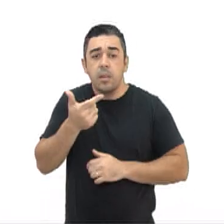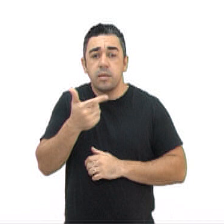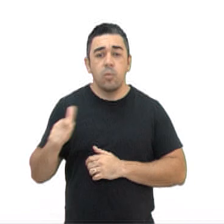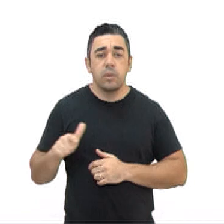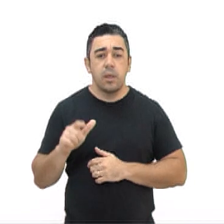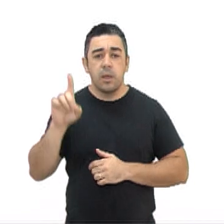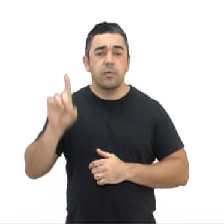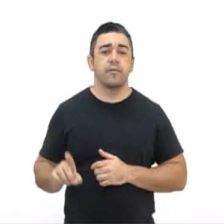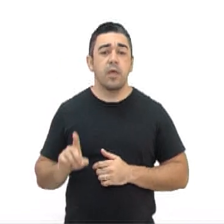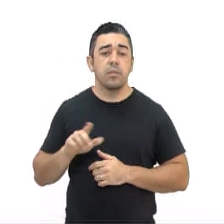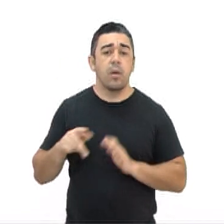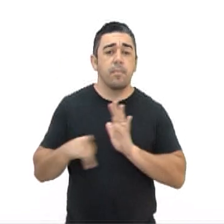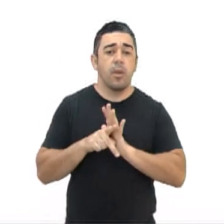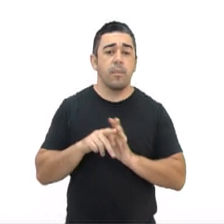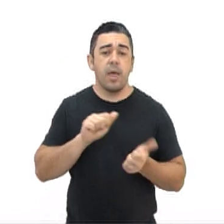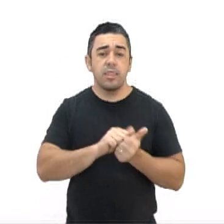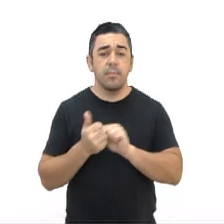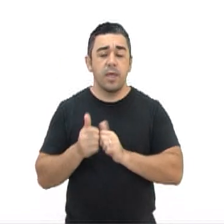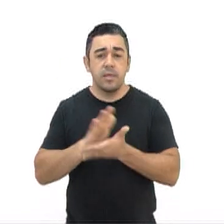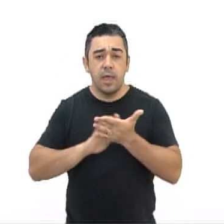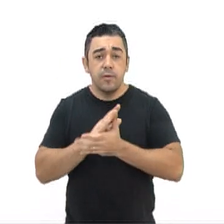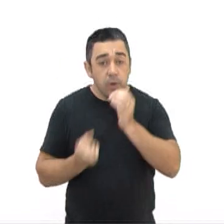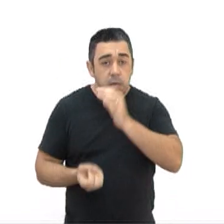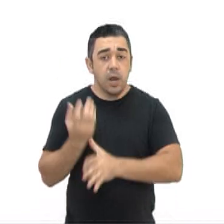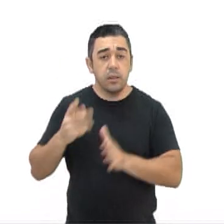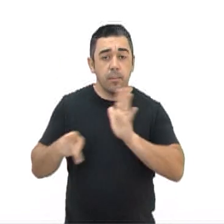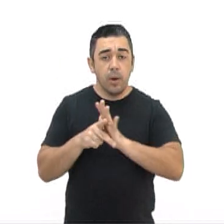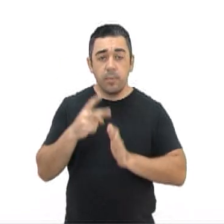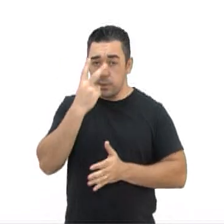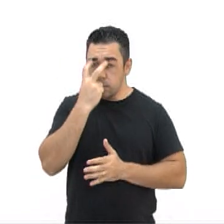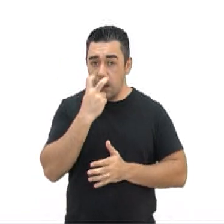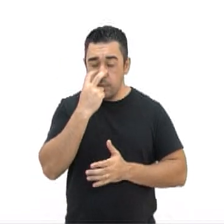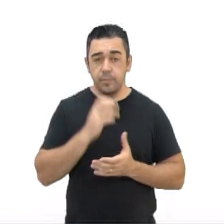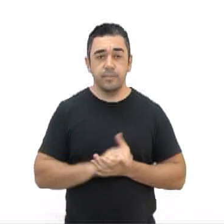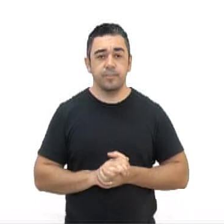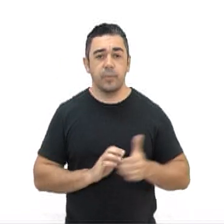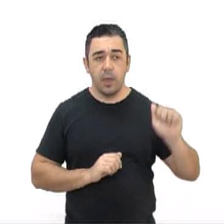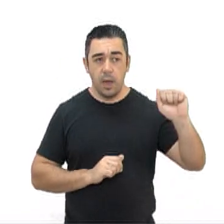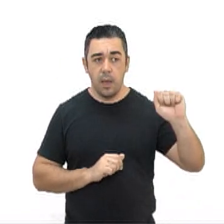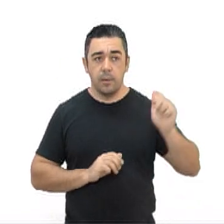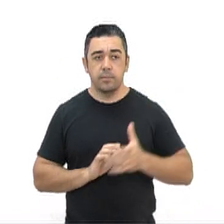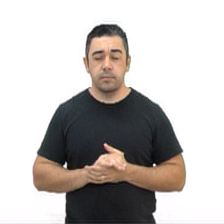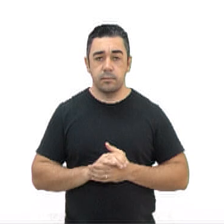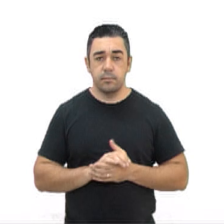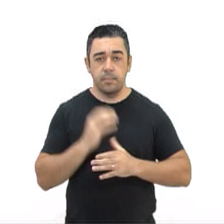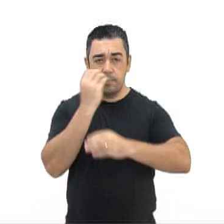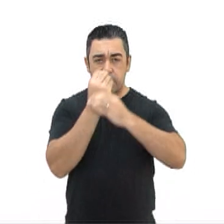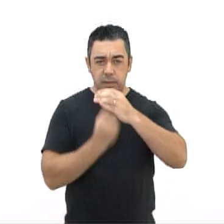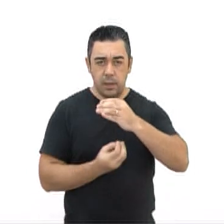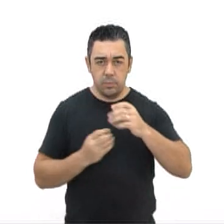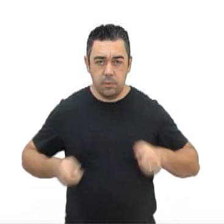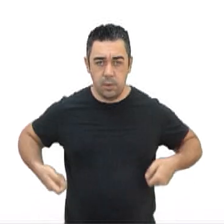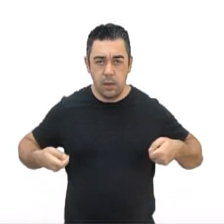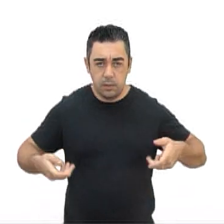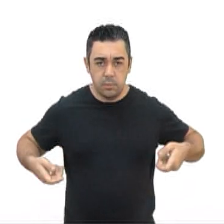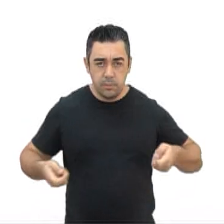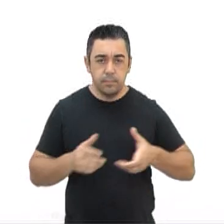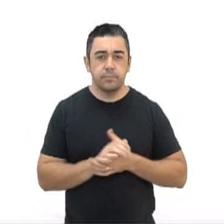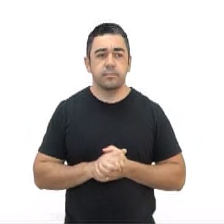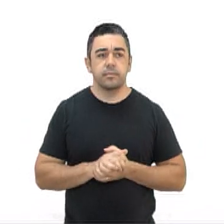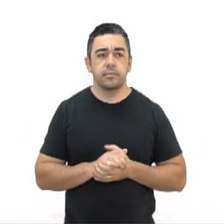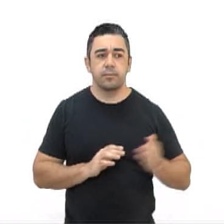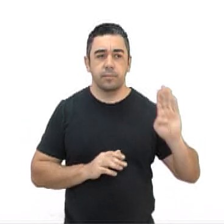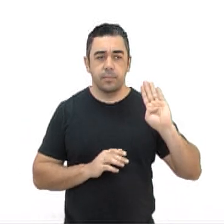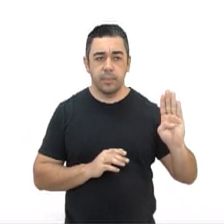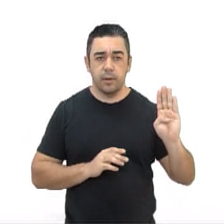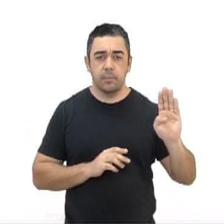seja, foi criada para pessoas com deficiência visual? Letra A, basquetebol em cadeira de rodas. Letra